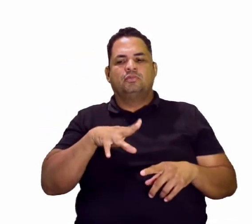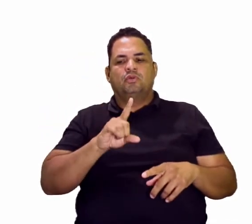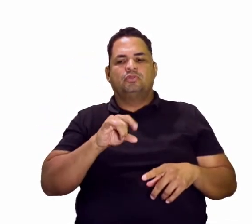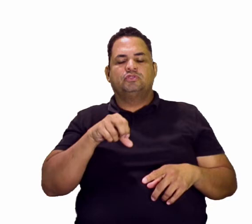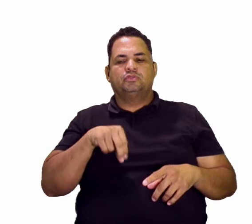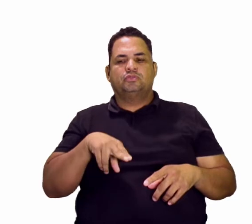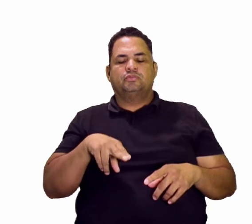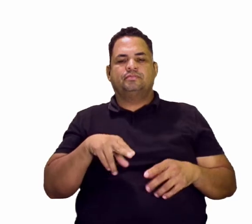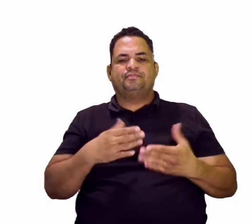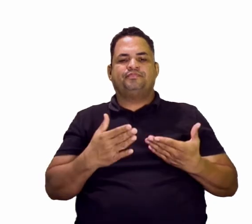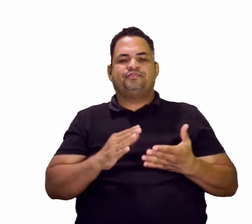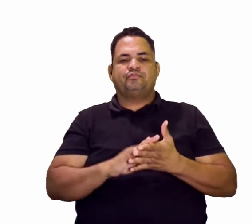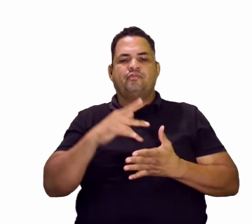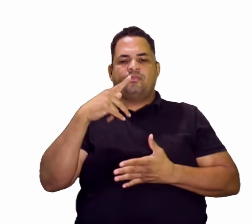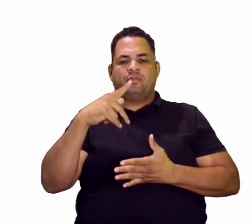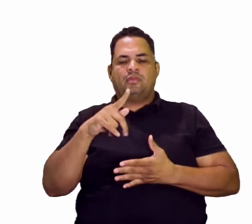plasmódio.